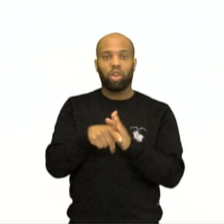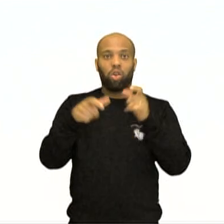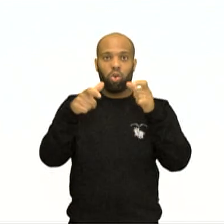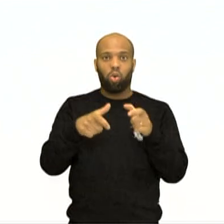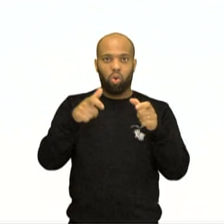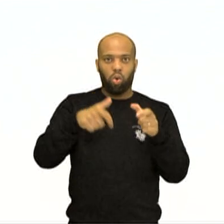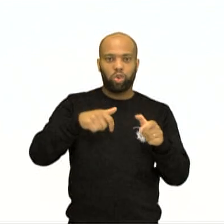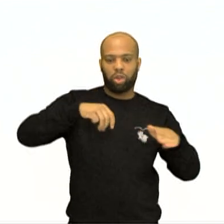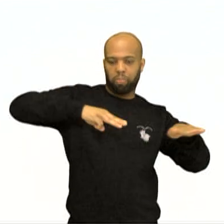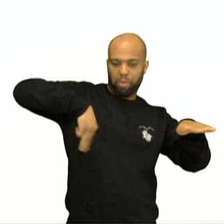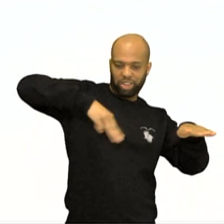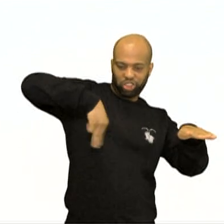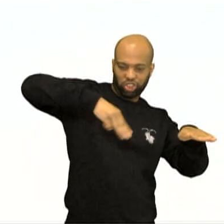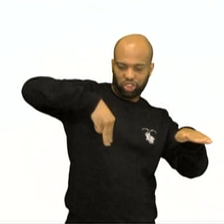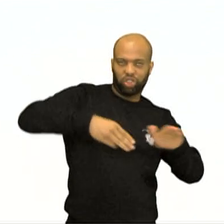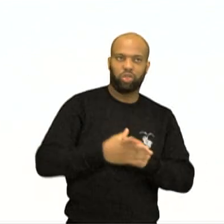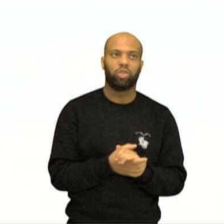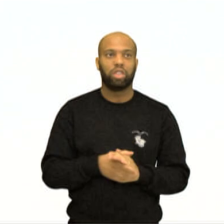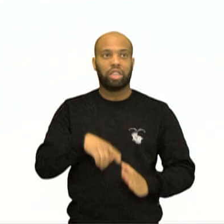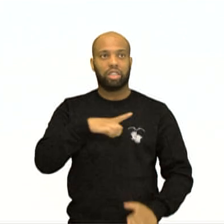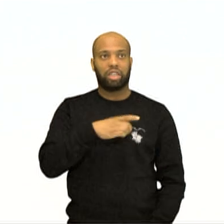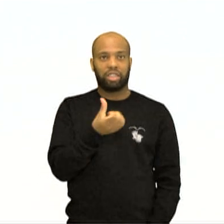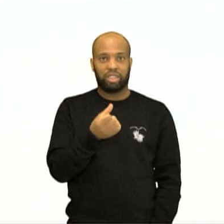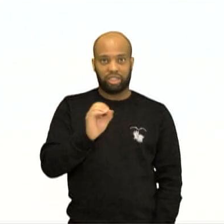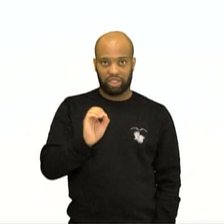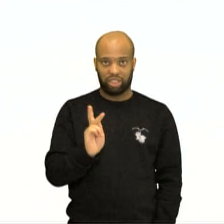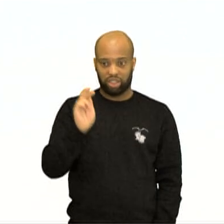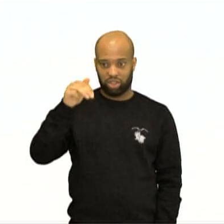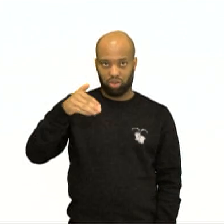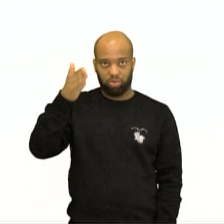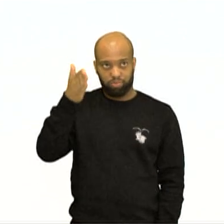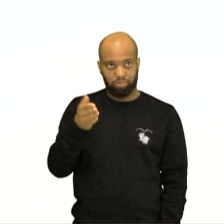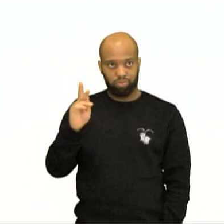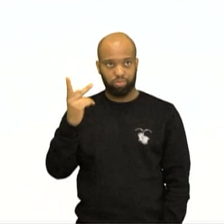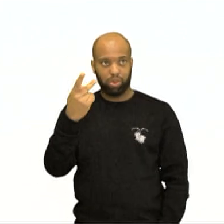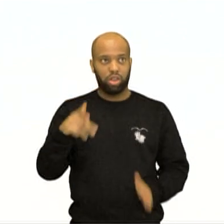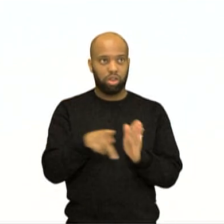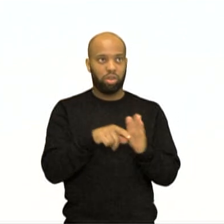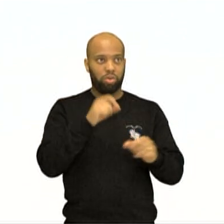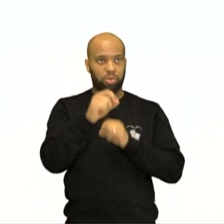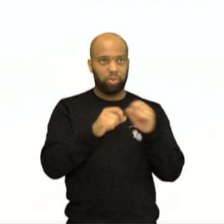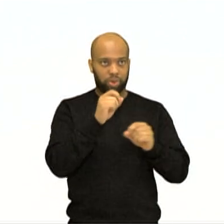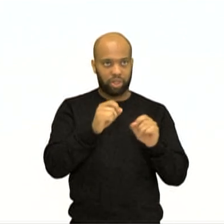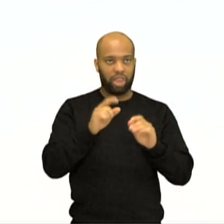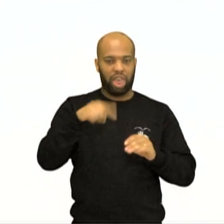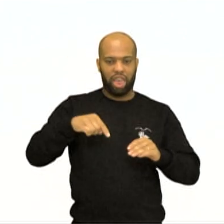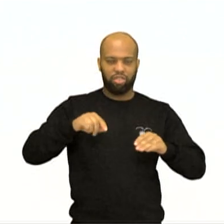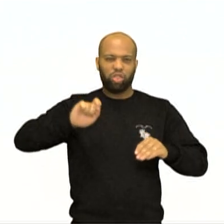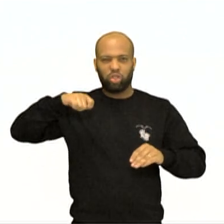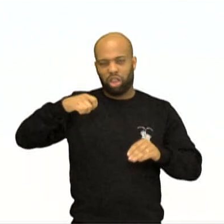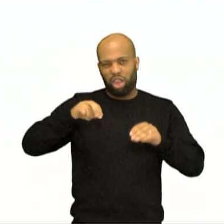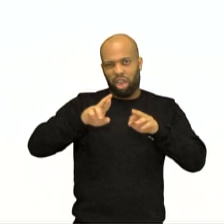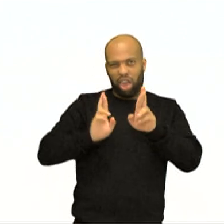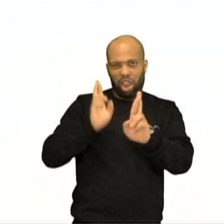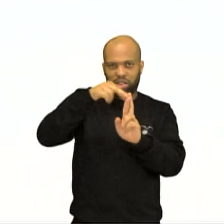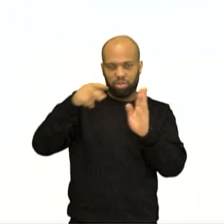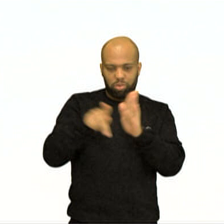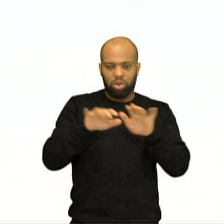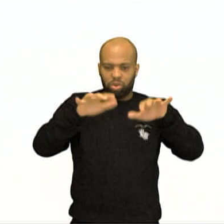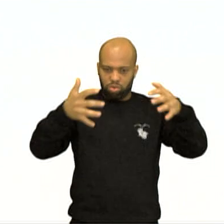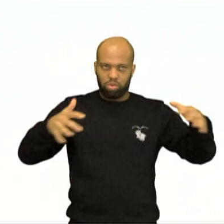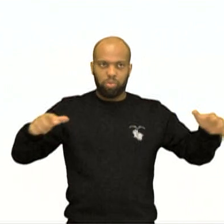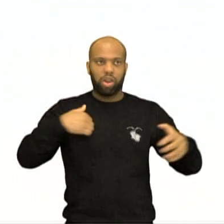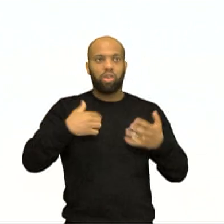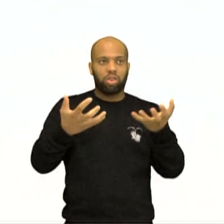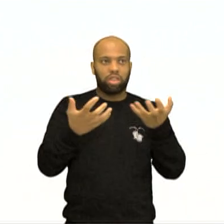em relação ao ar, ao mesmo tempo que o vento sopra para o sul com velocidade de 80 km por hora. Qual a